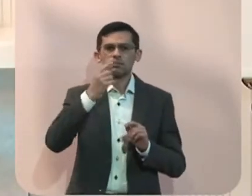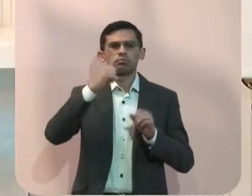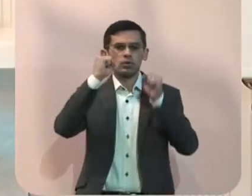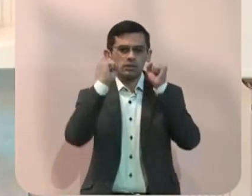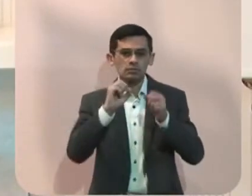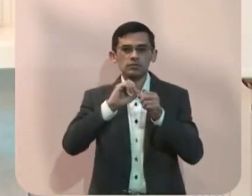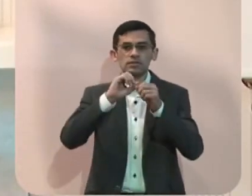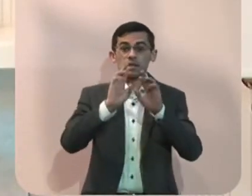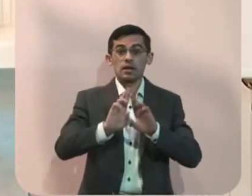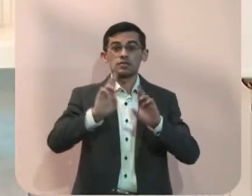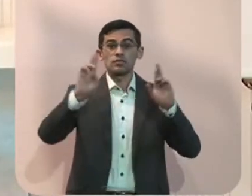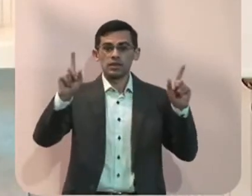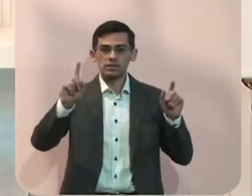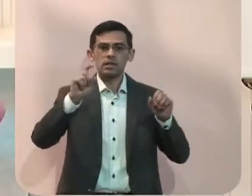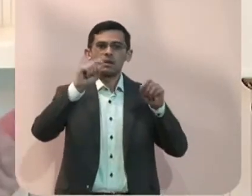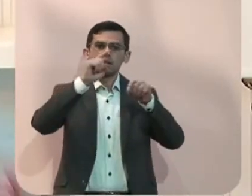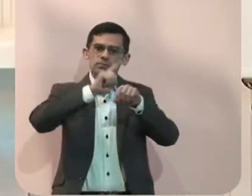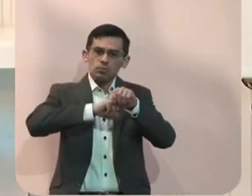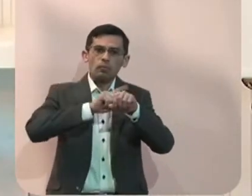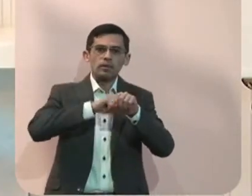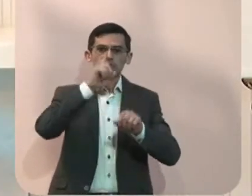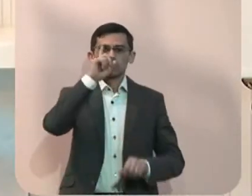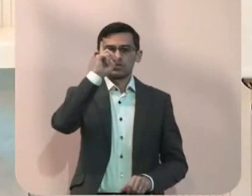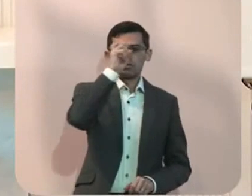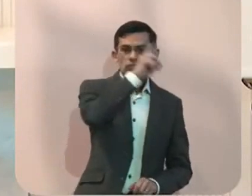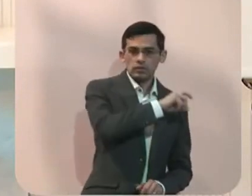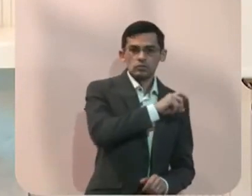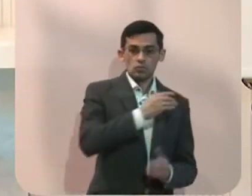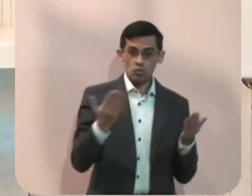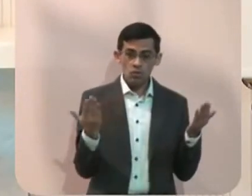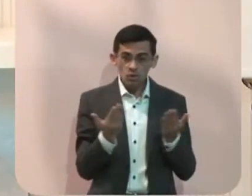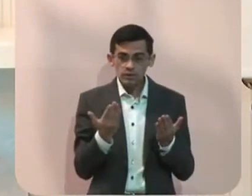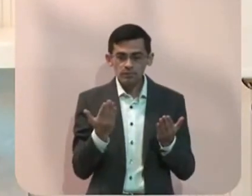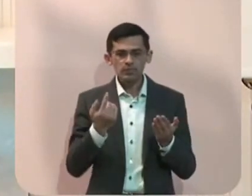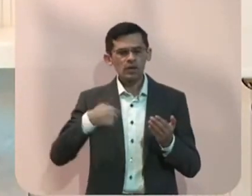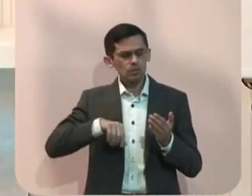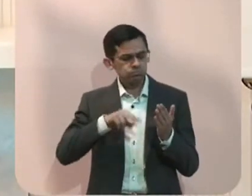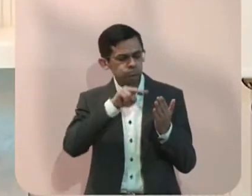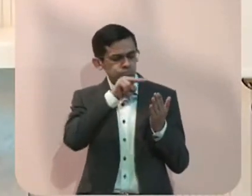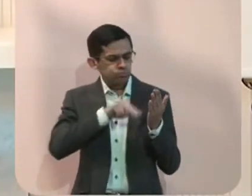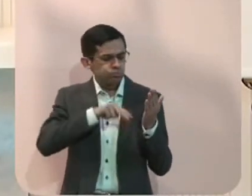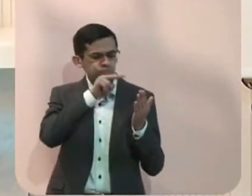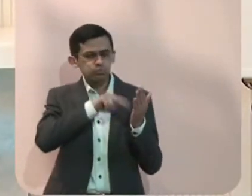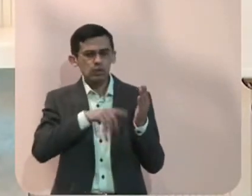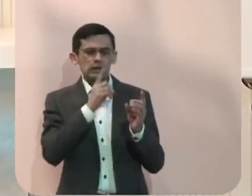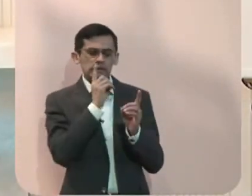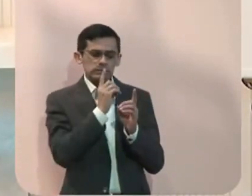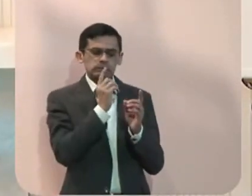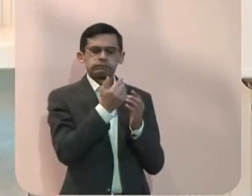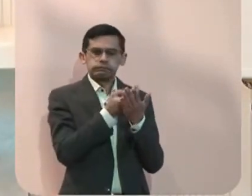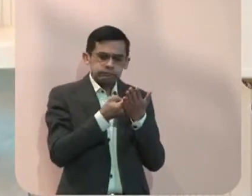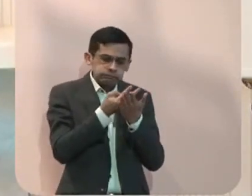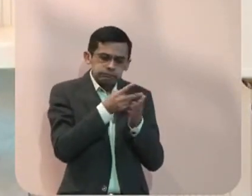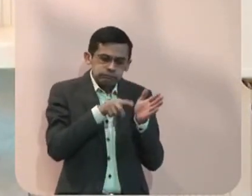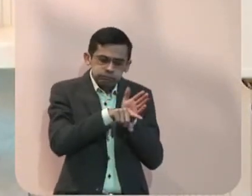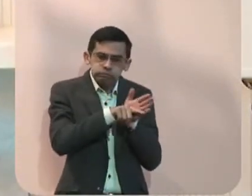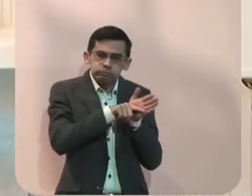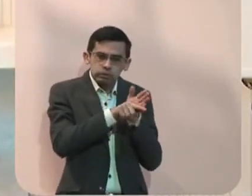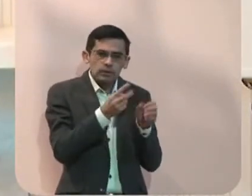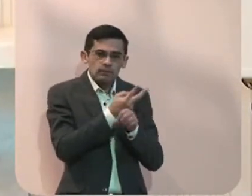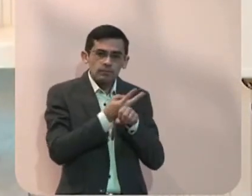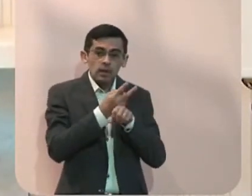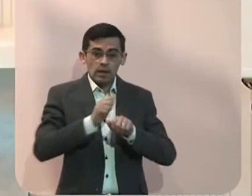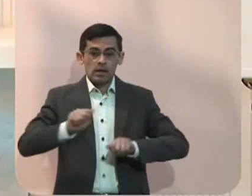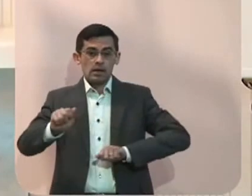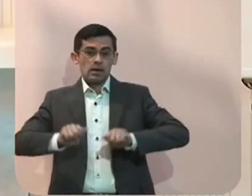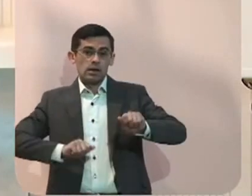ser relevante mesmo no meio de uma situação assim? E aí então eu comecei a pesquisar na palavra de Deus, especialmente no livro de